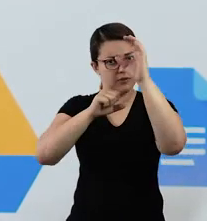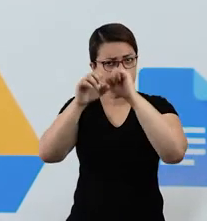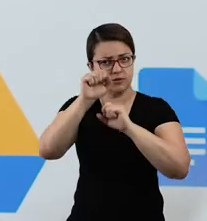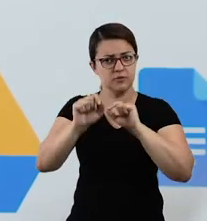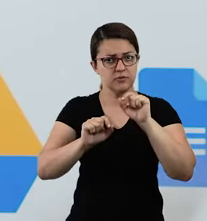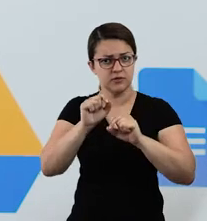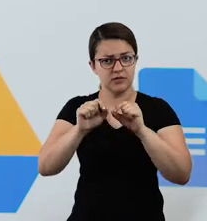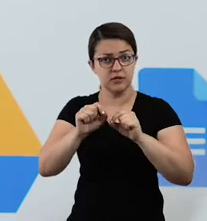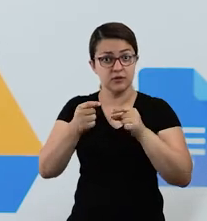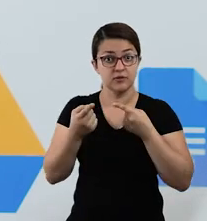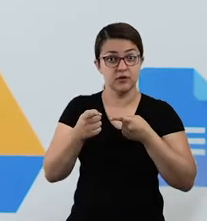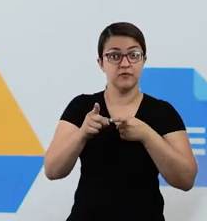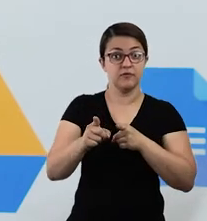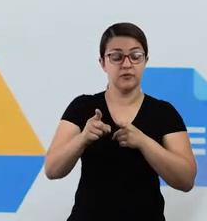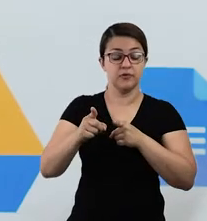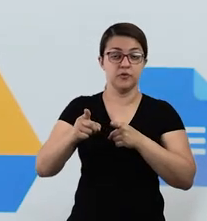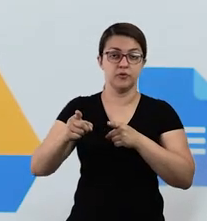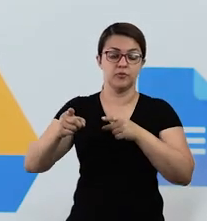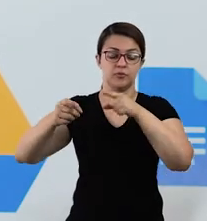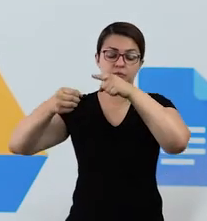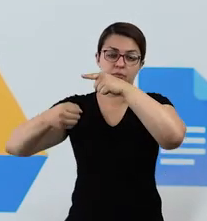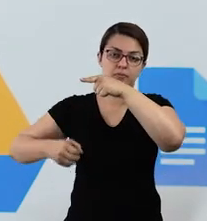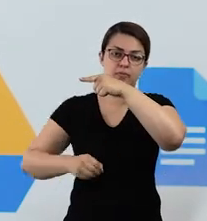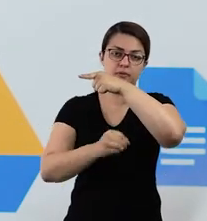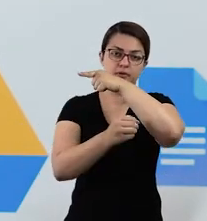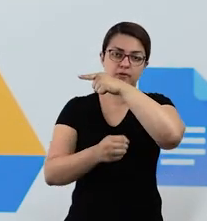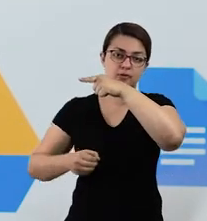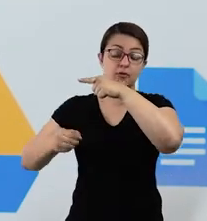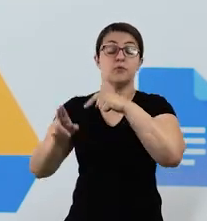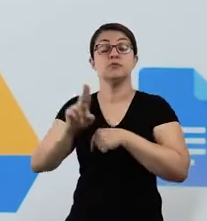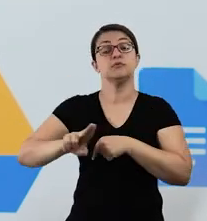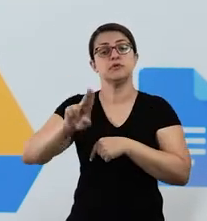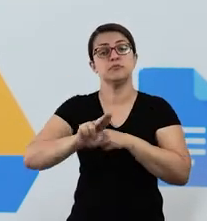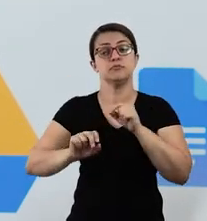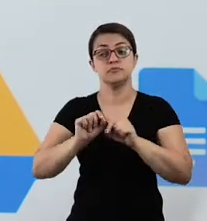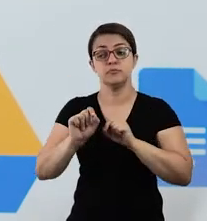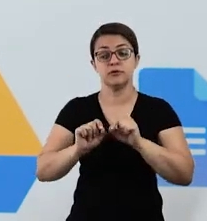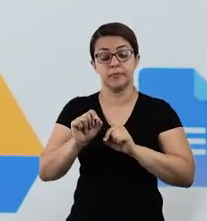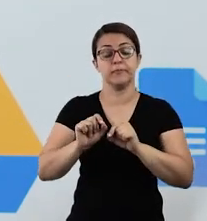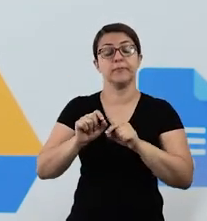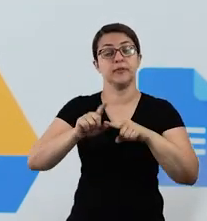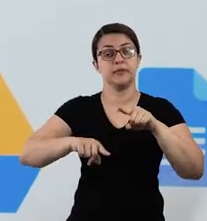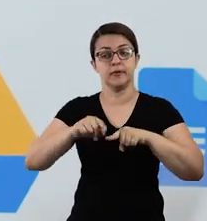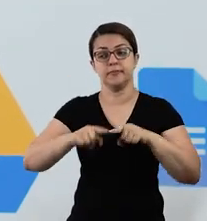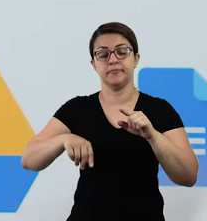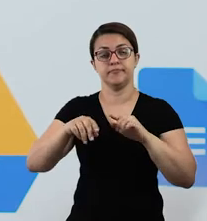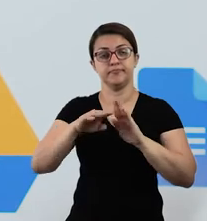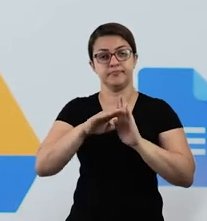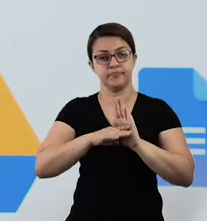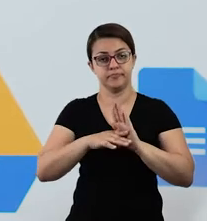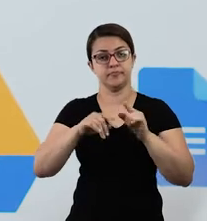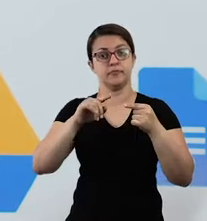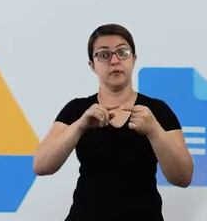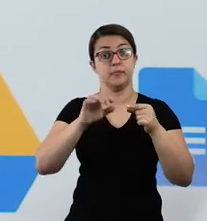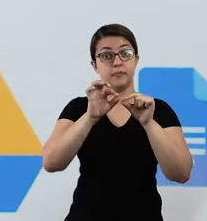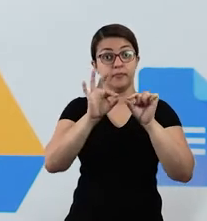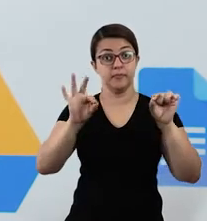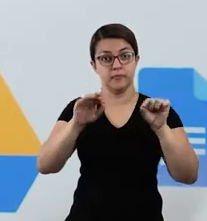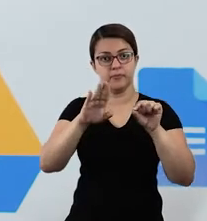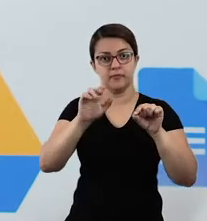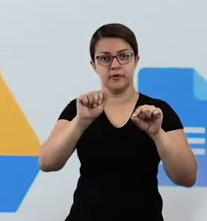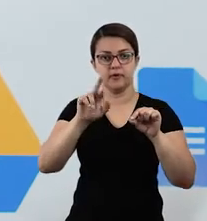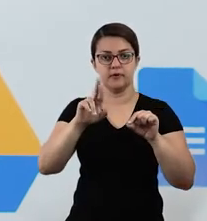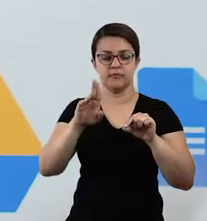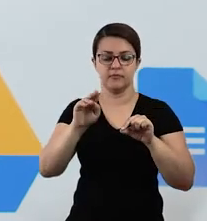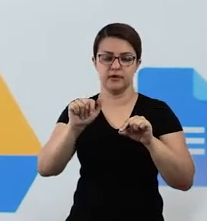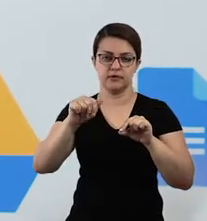aprender o desafio do pêndulo, beleza? Precisaremos dos seguintes materiais. Barbante, tá? Aqui ele tá suspenso por um varal.